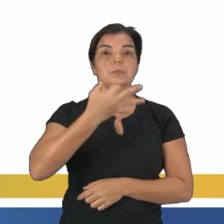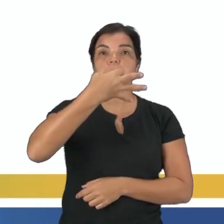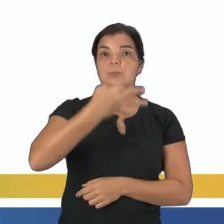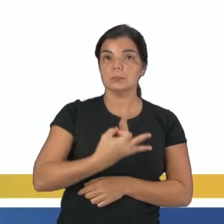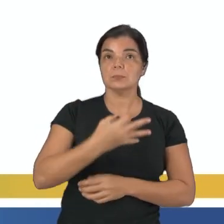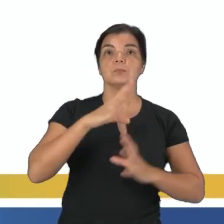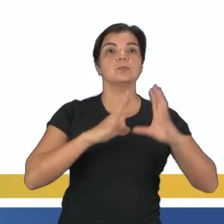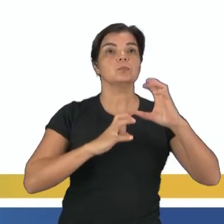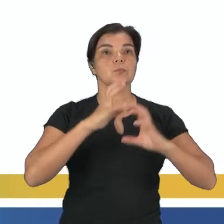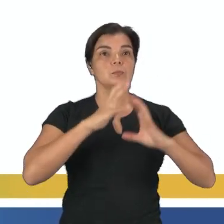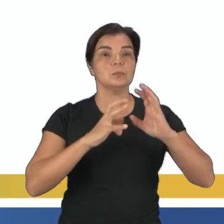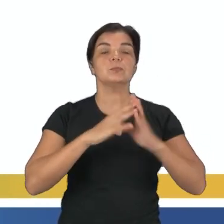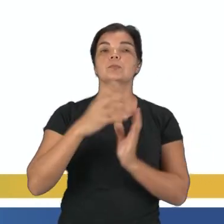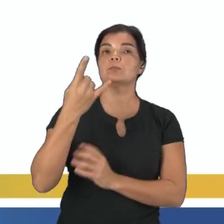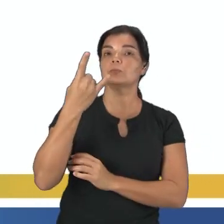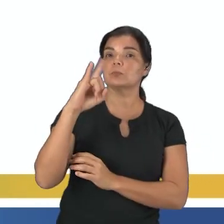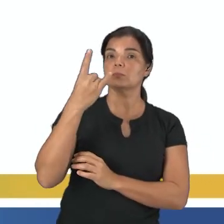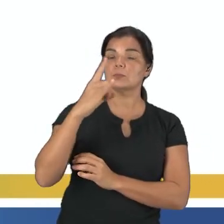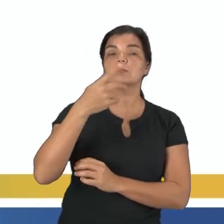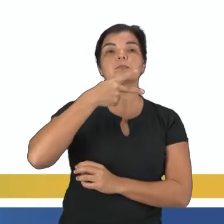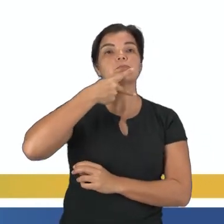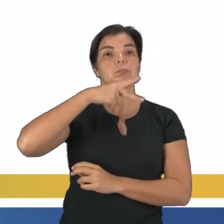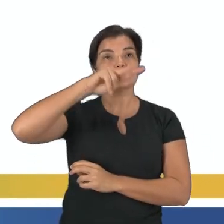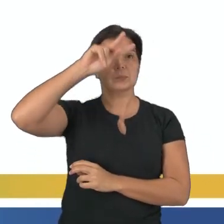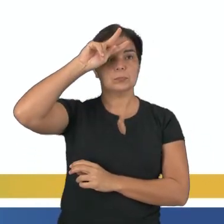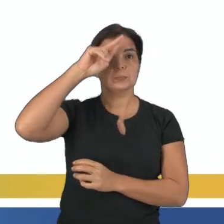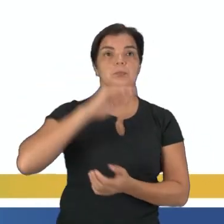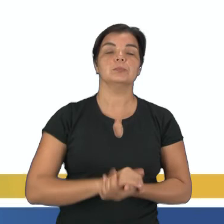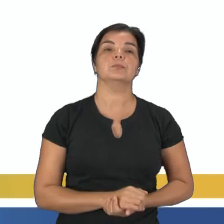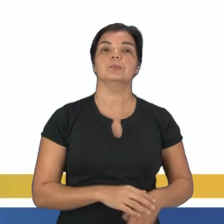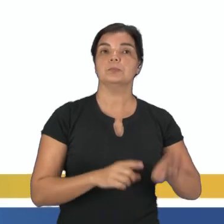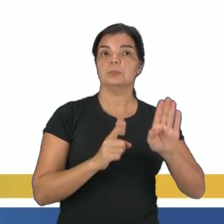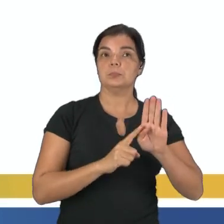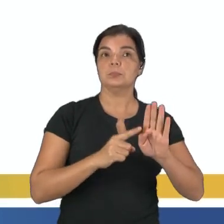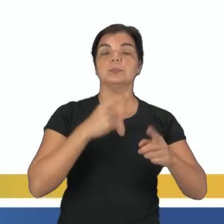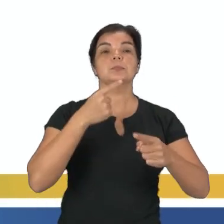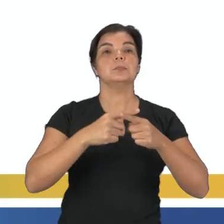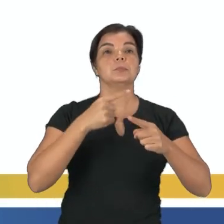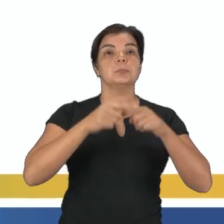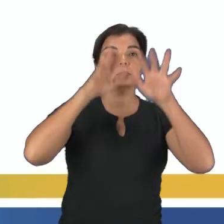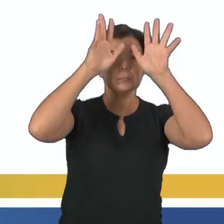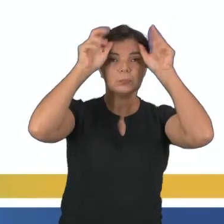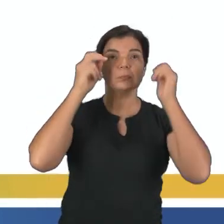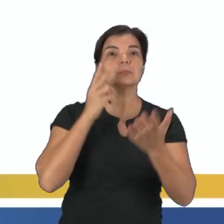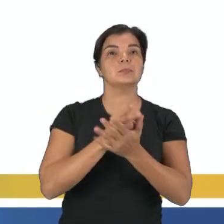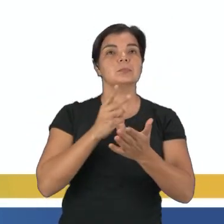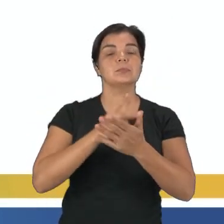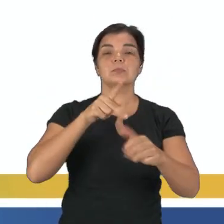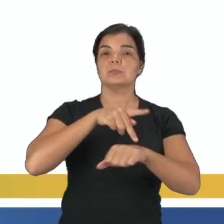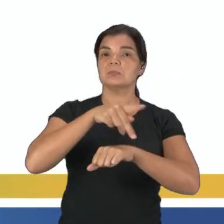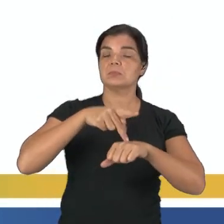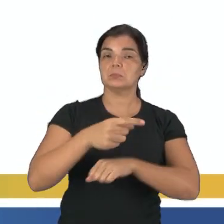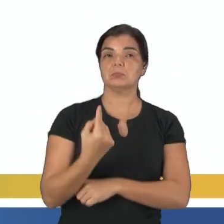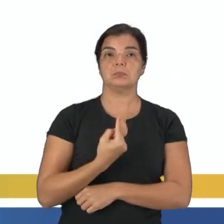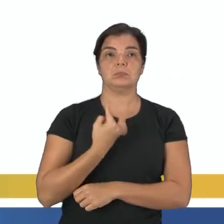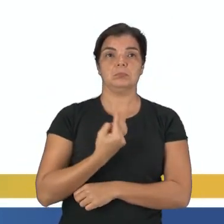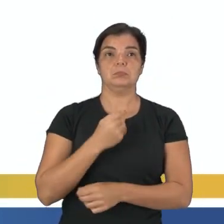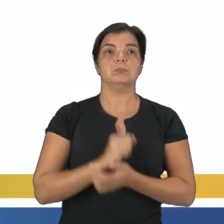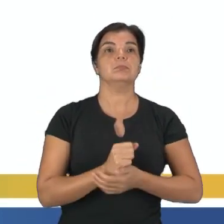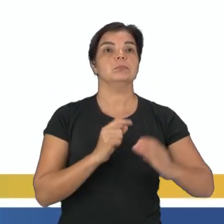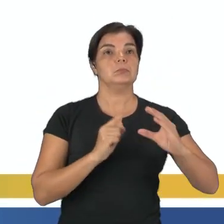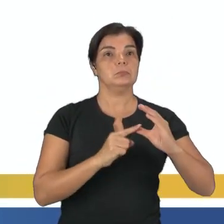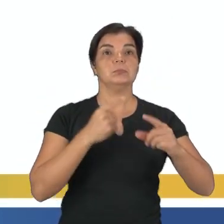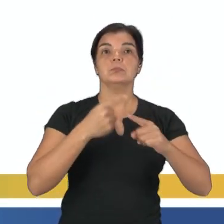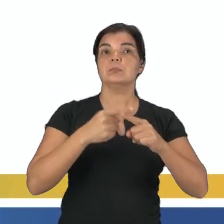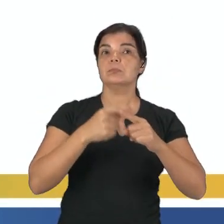sido resolvido definitivamente o conflito com a Bolívia e com o Peru. B, porque o Acre sempre foi um país